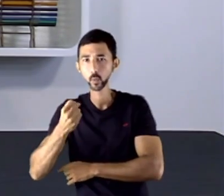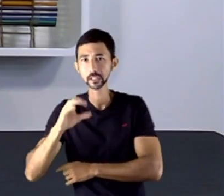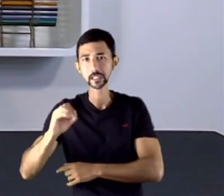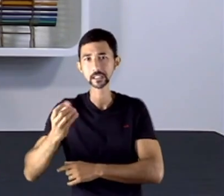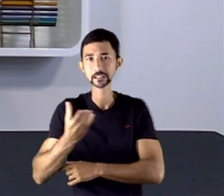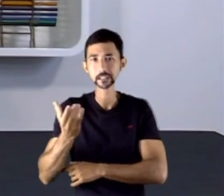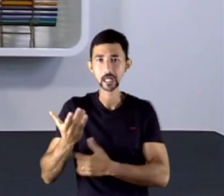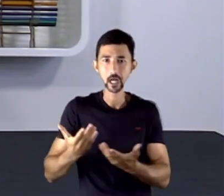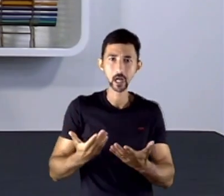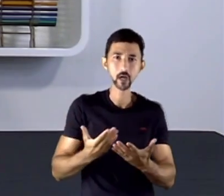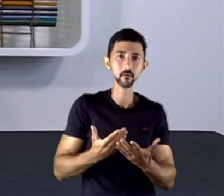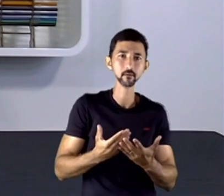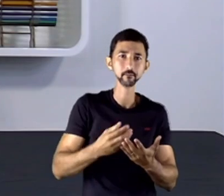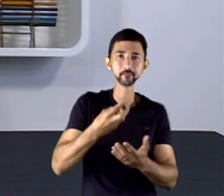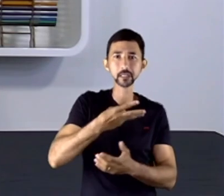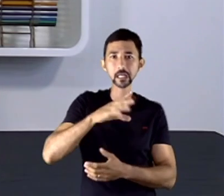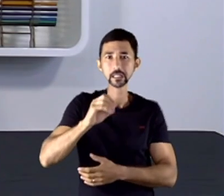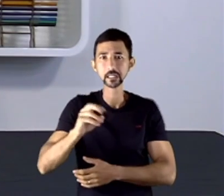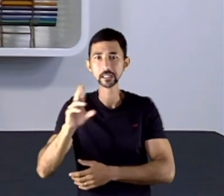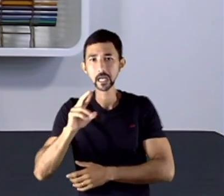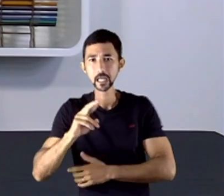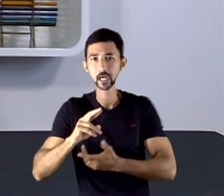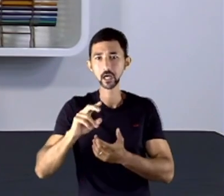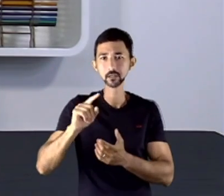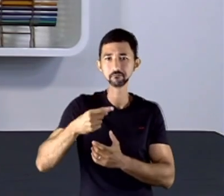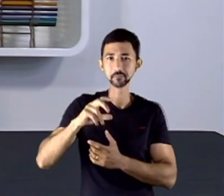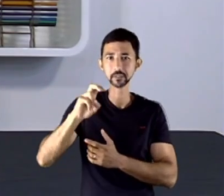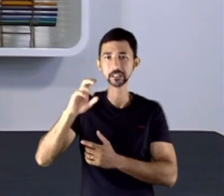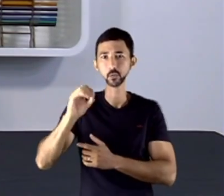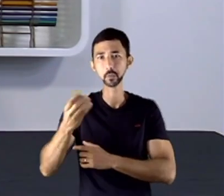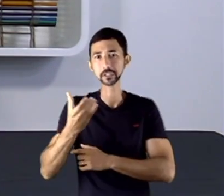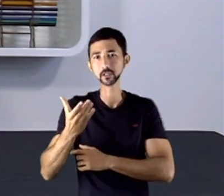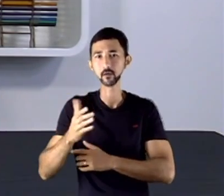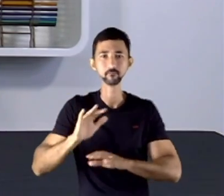pagar R$ 30 e 50